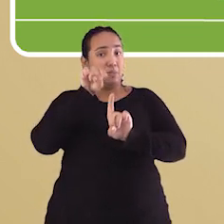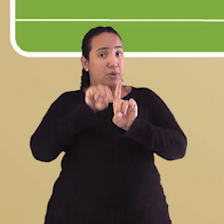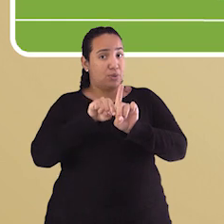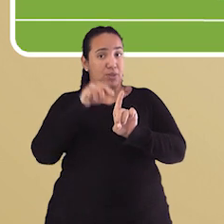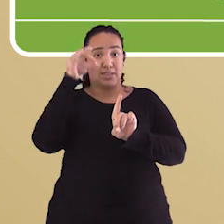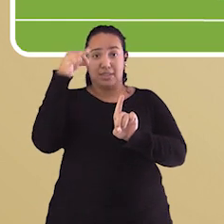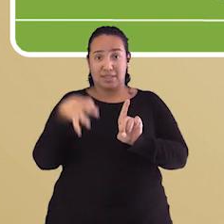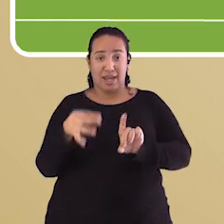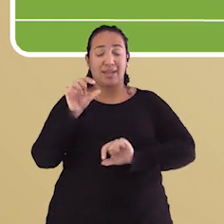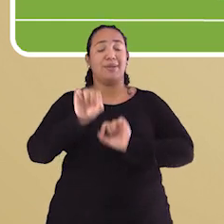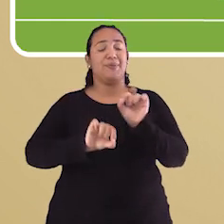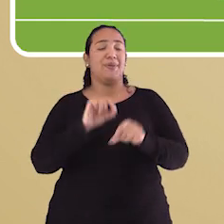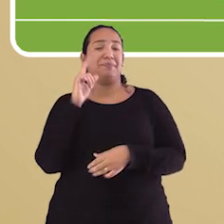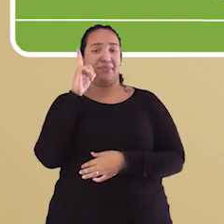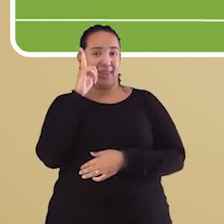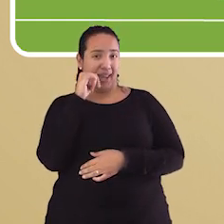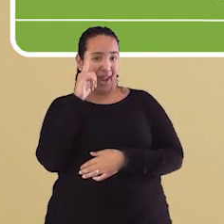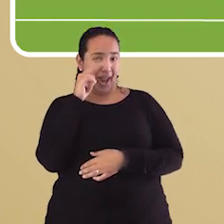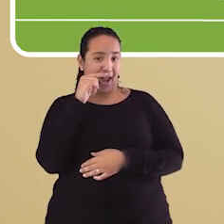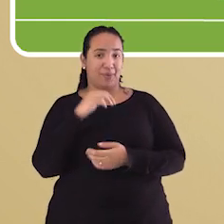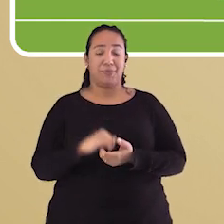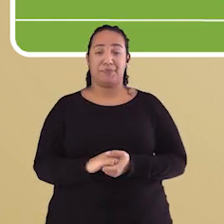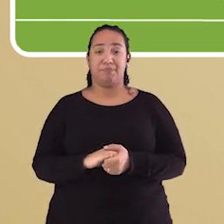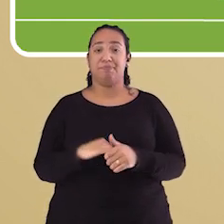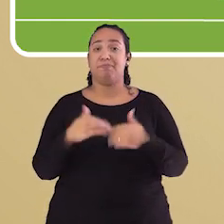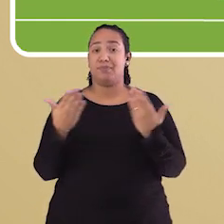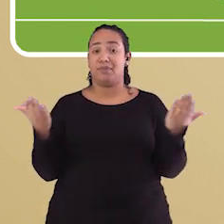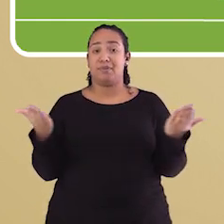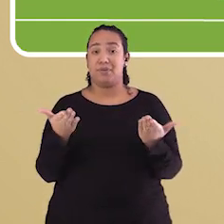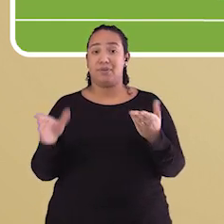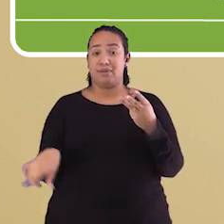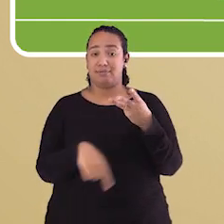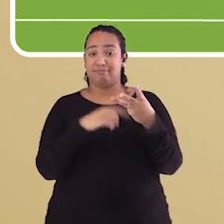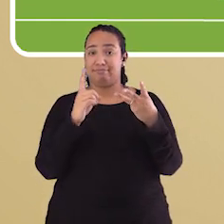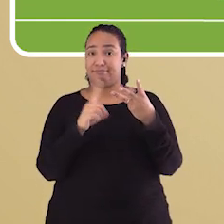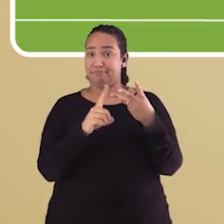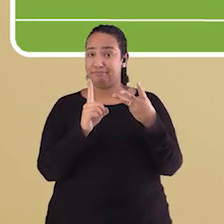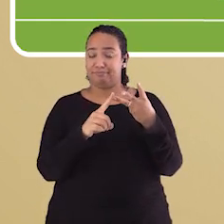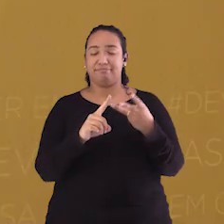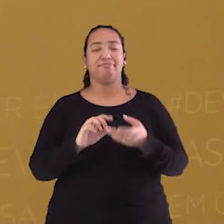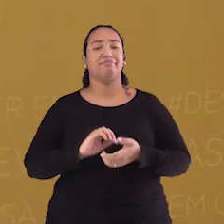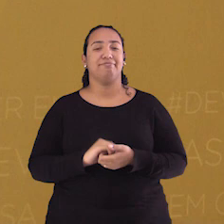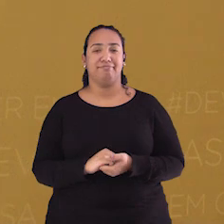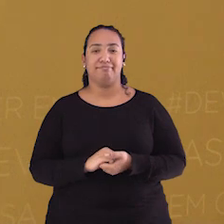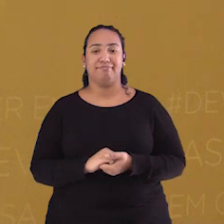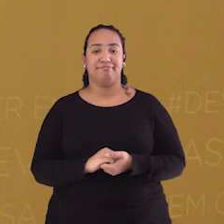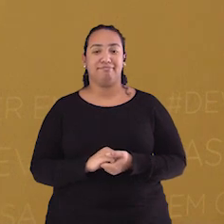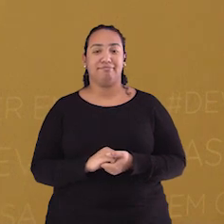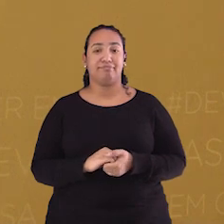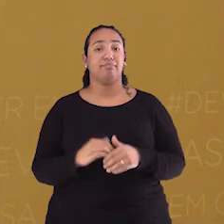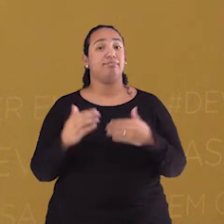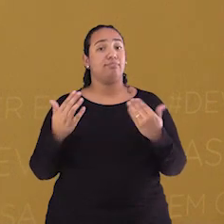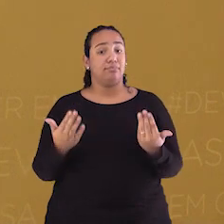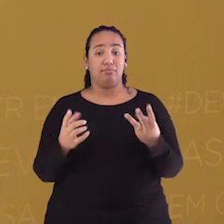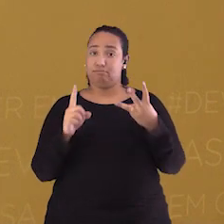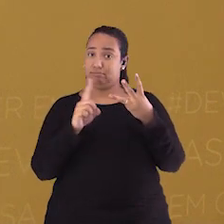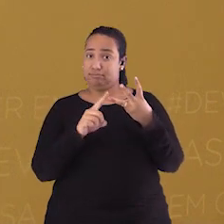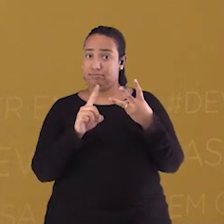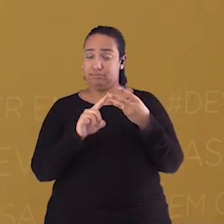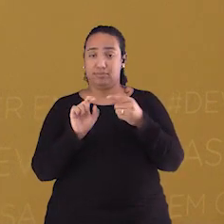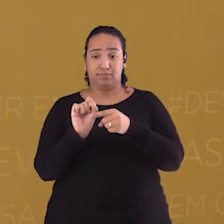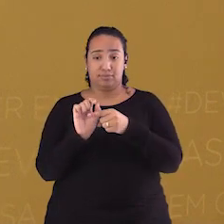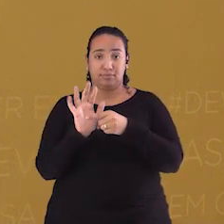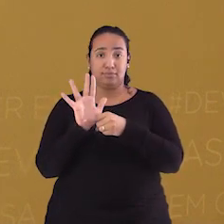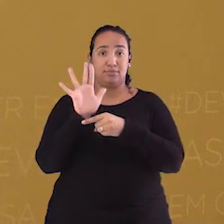temperatura e pressão, é a água. Então, vamos para o próximo estado da matéria. Bom, no estado gasoso,